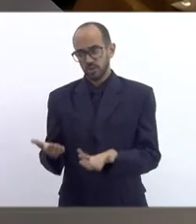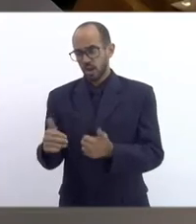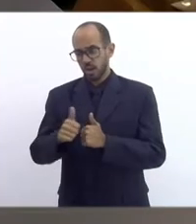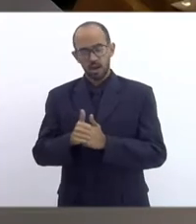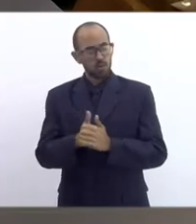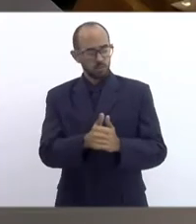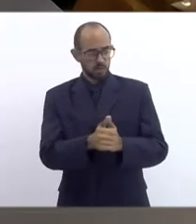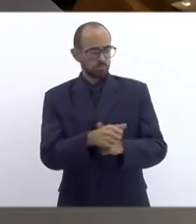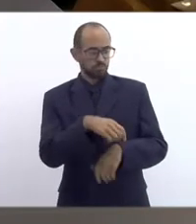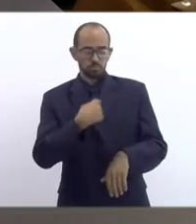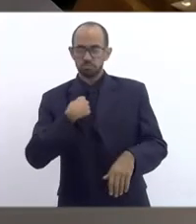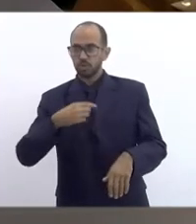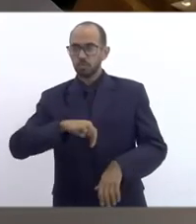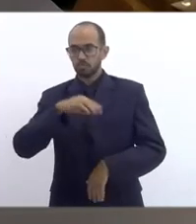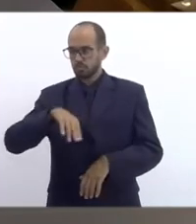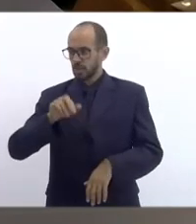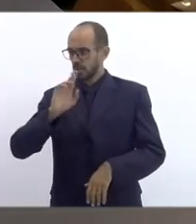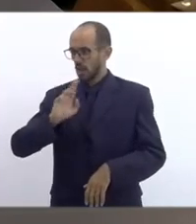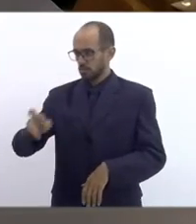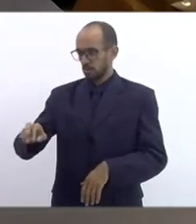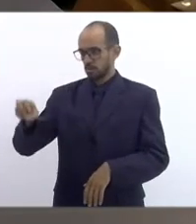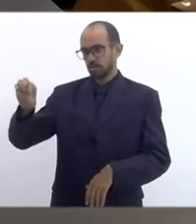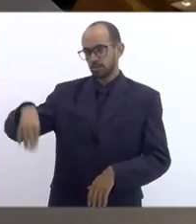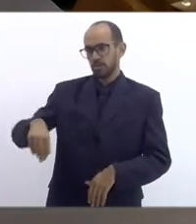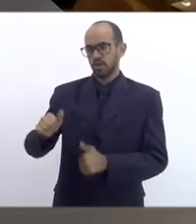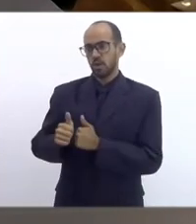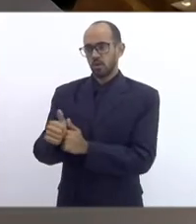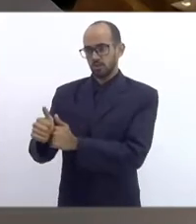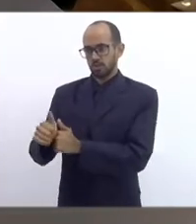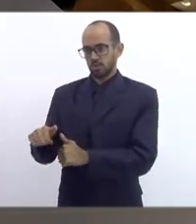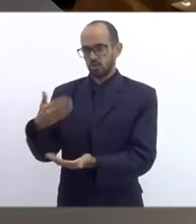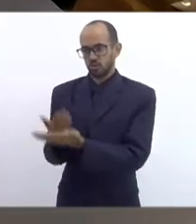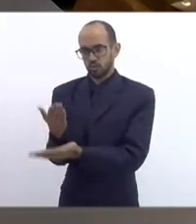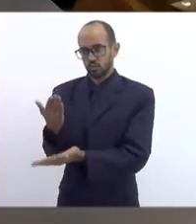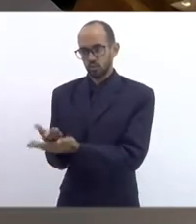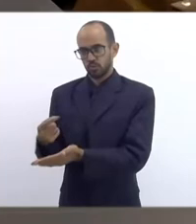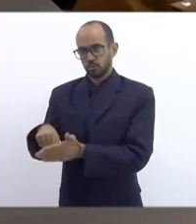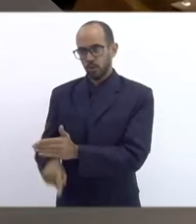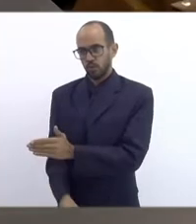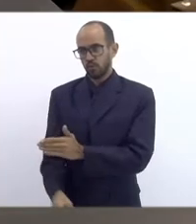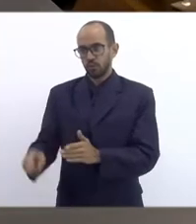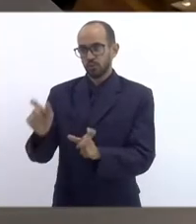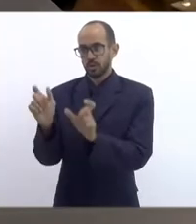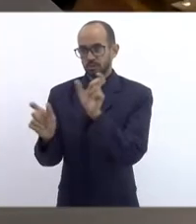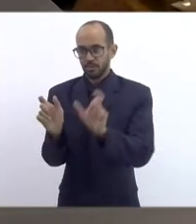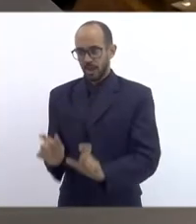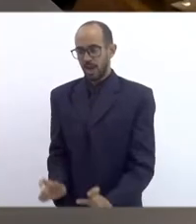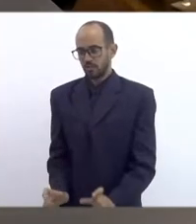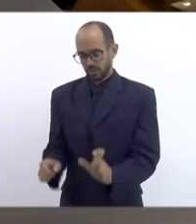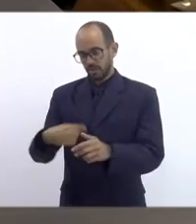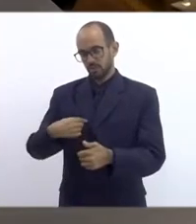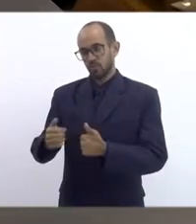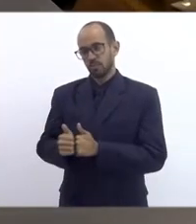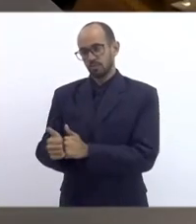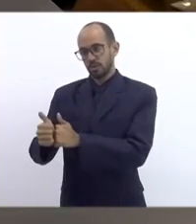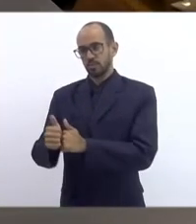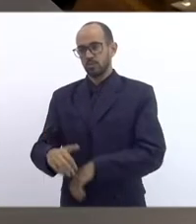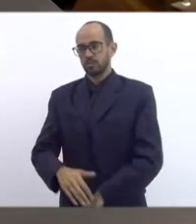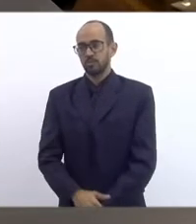Eu acompanho. Depois de um estudo profundo sobre cada uma das palavras.